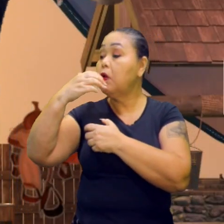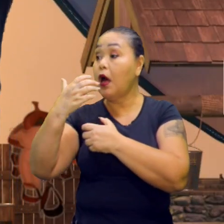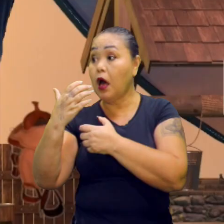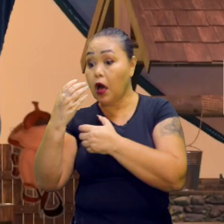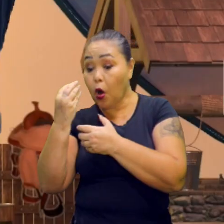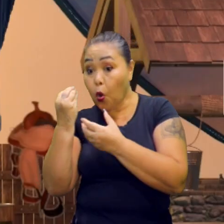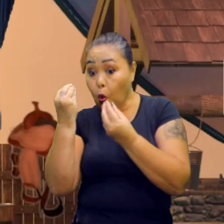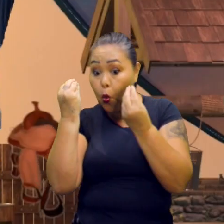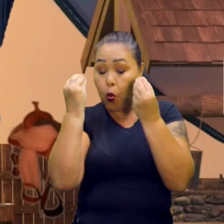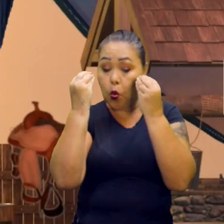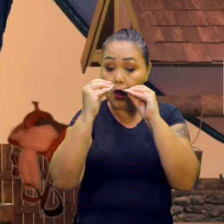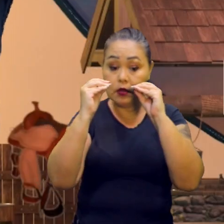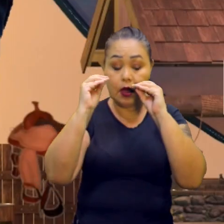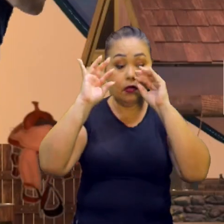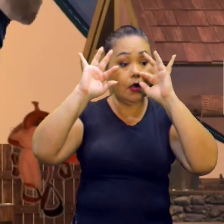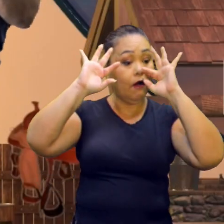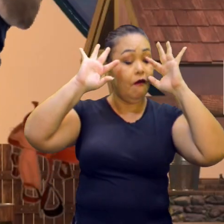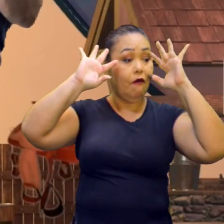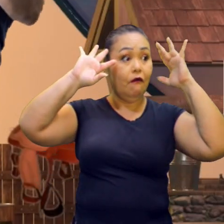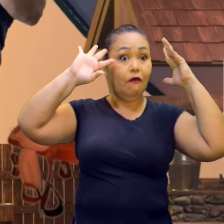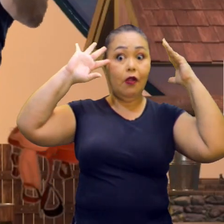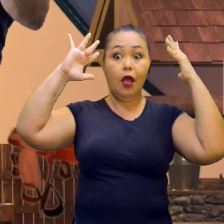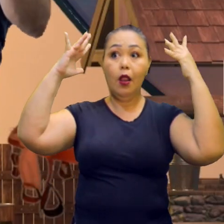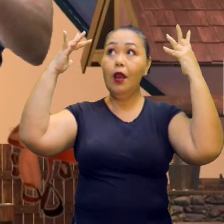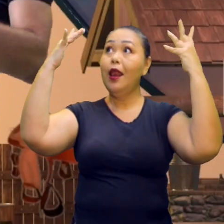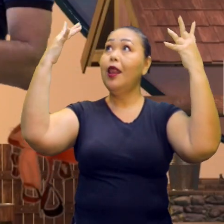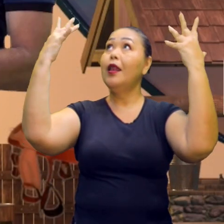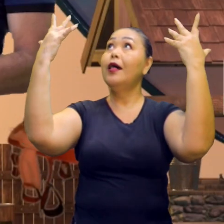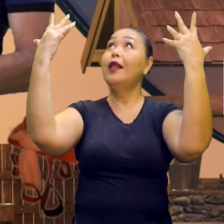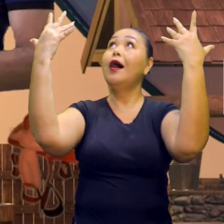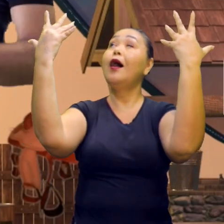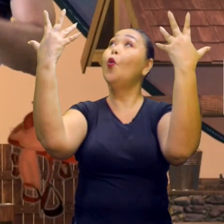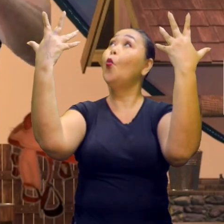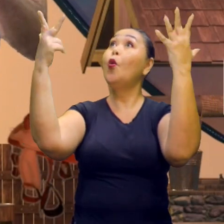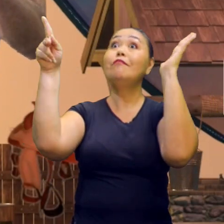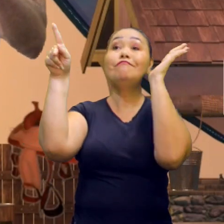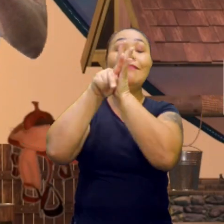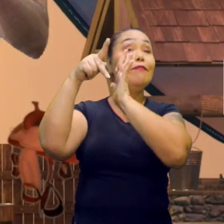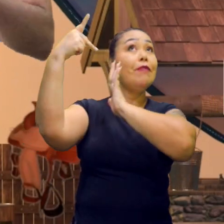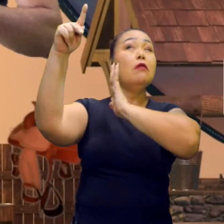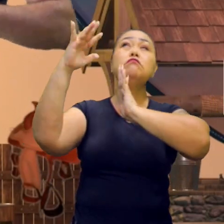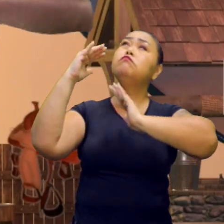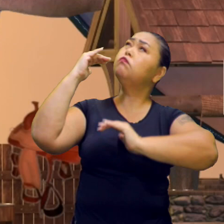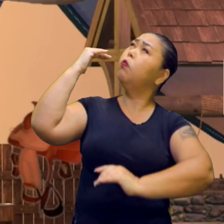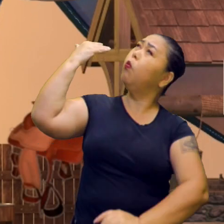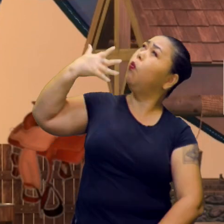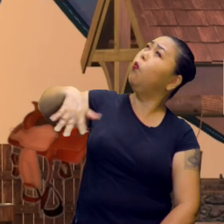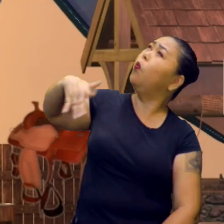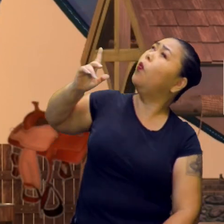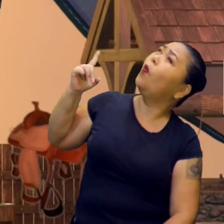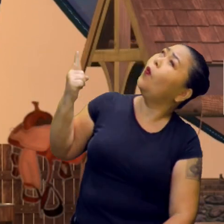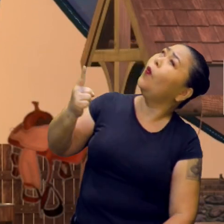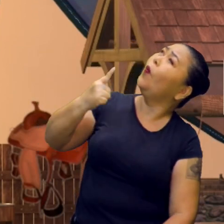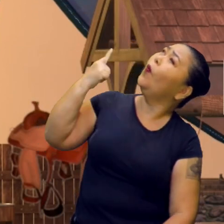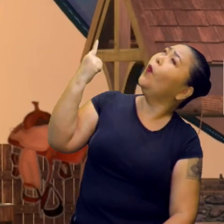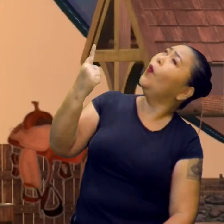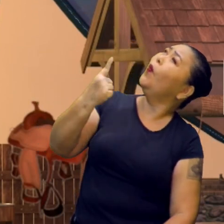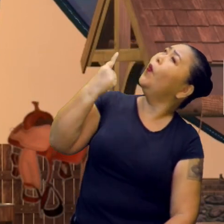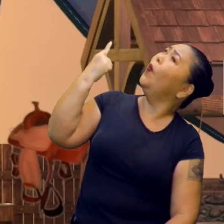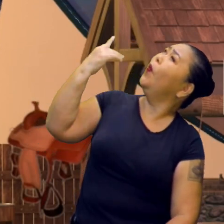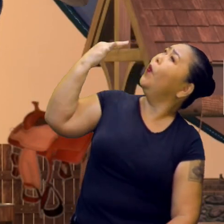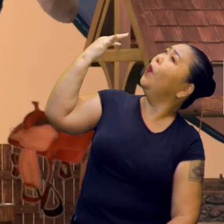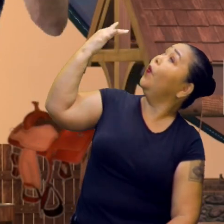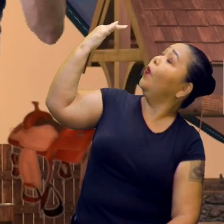E a floresta tem árvores nativas com alturas que possam ocorrer o processo de